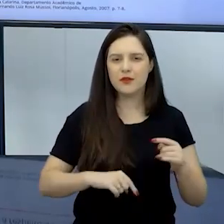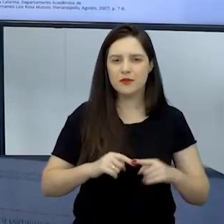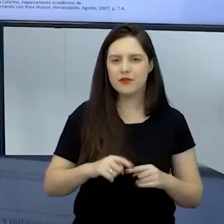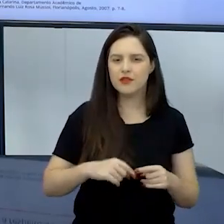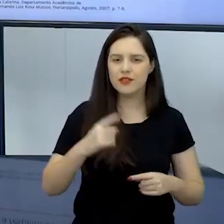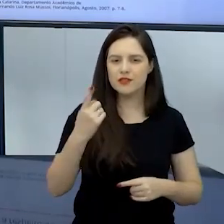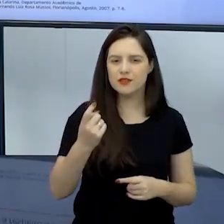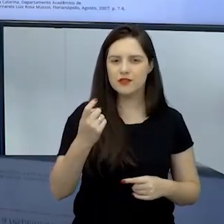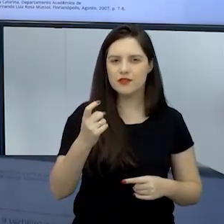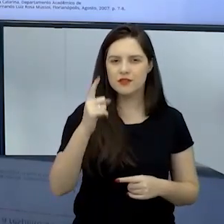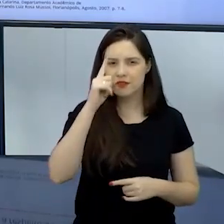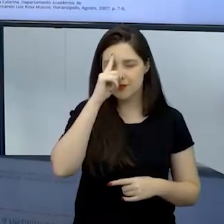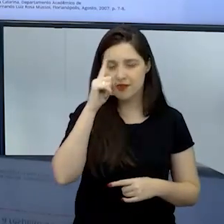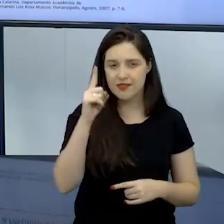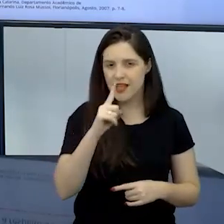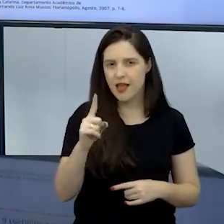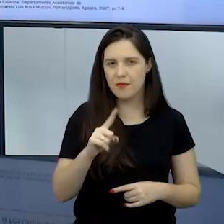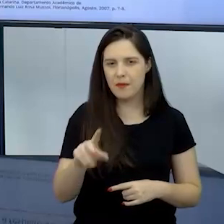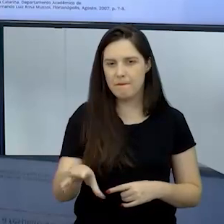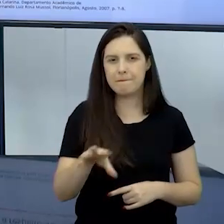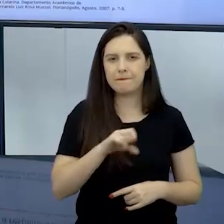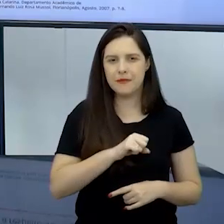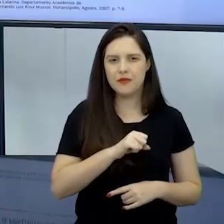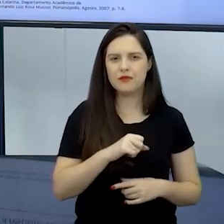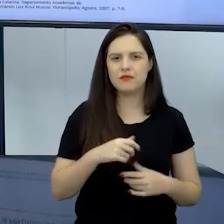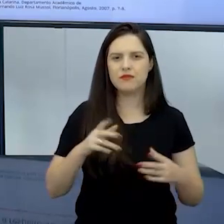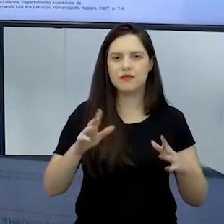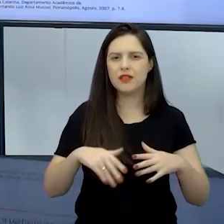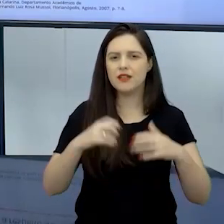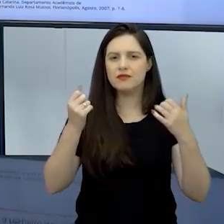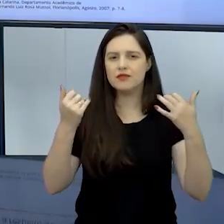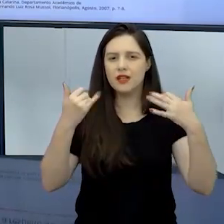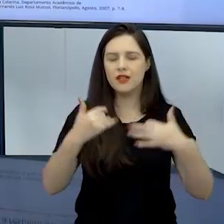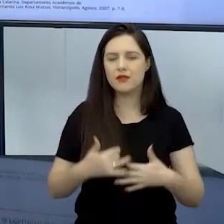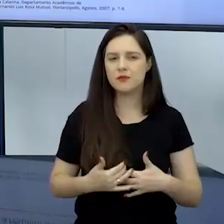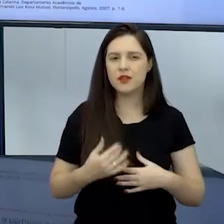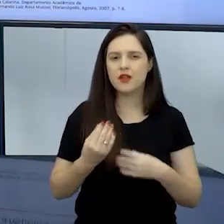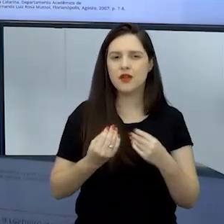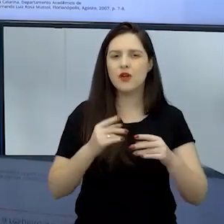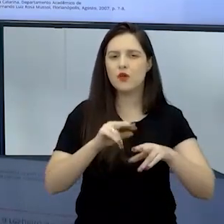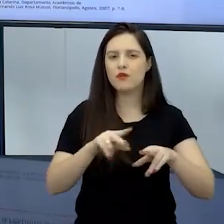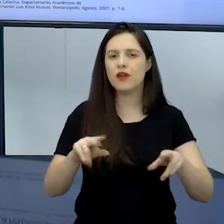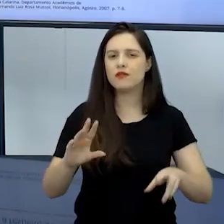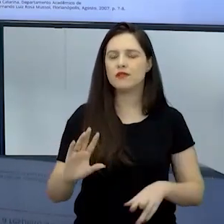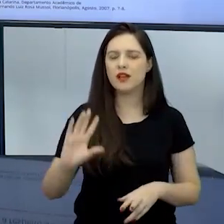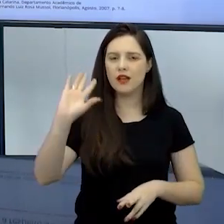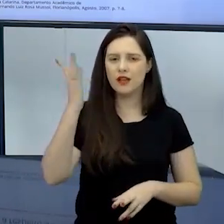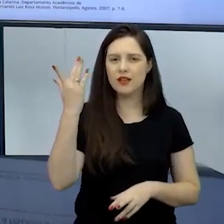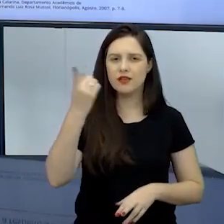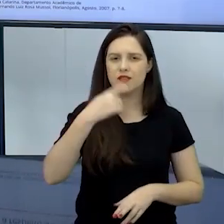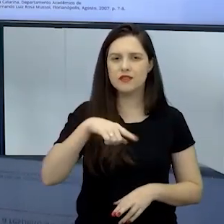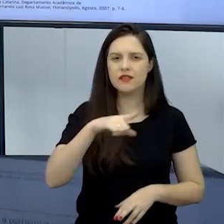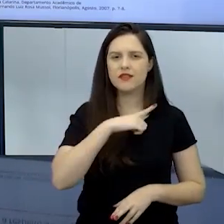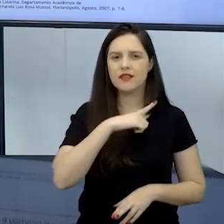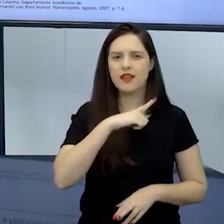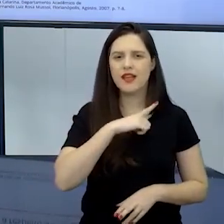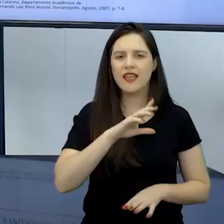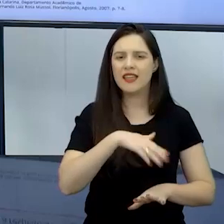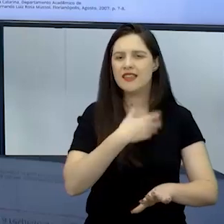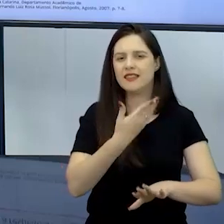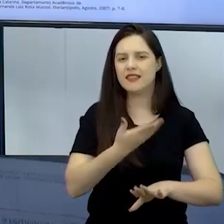outro se atrai, é bruxaria. O pessoal, não, até você explicar, né, o que aconteceu aqui, você já tinha ido o quê?